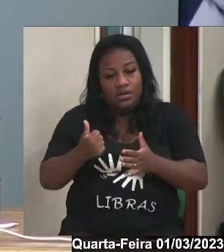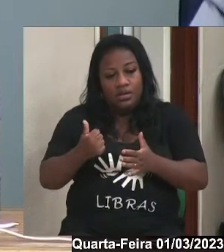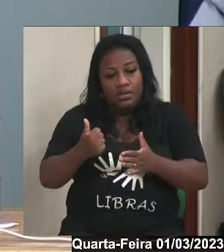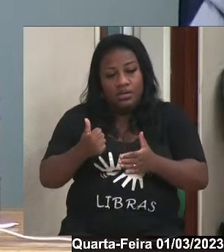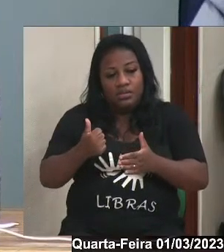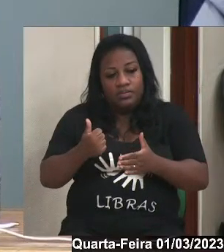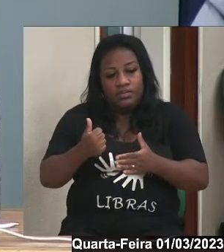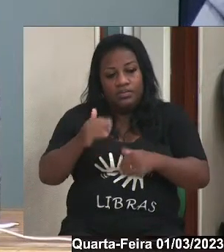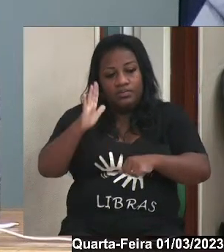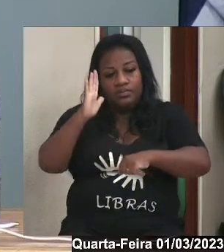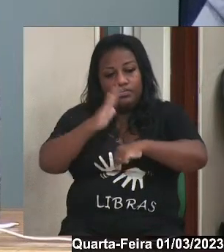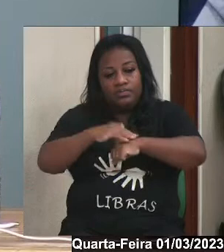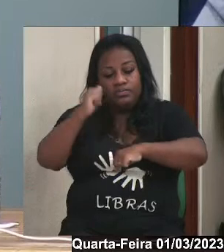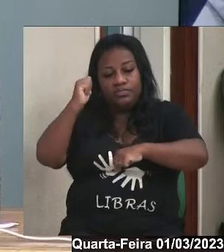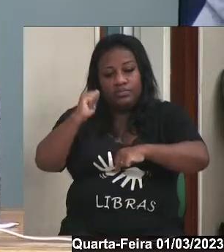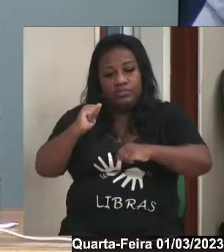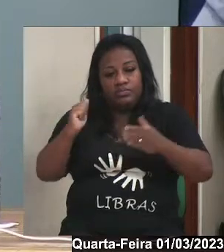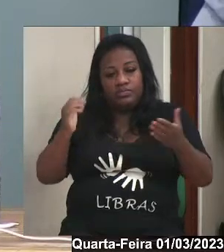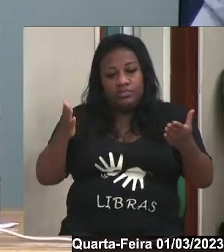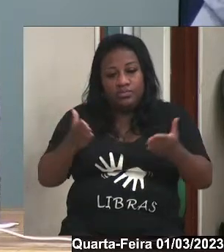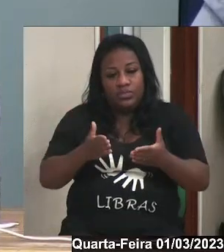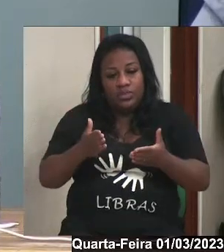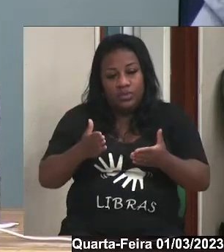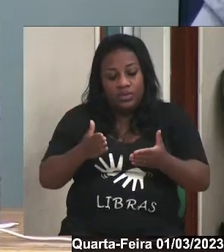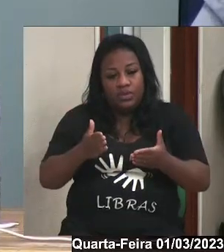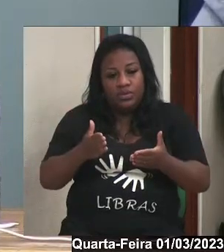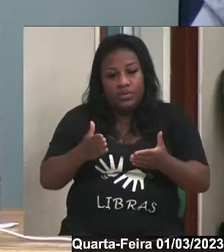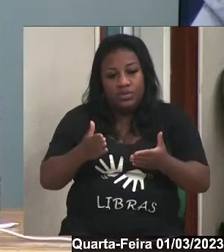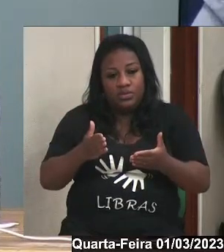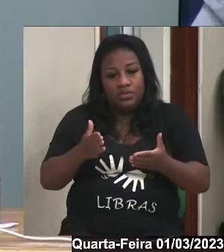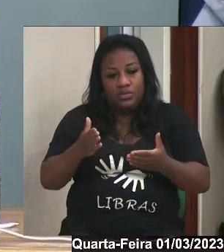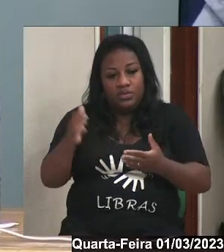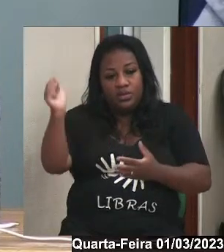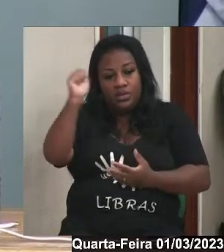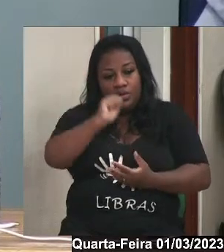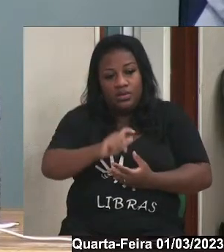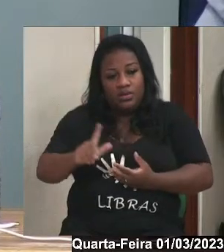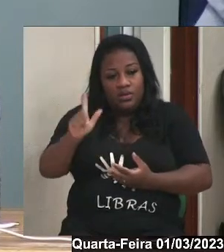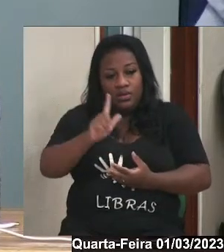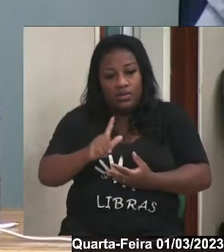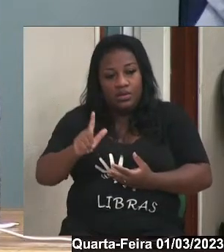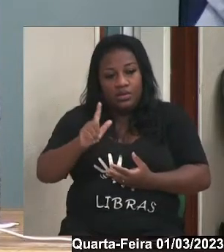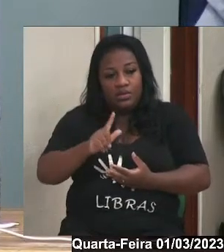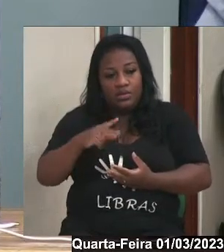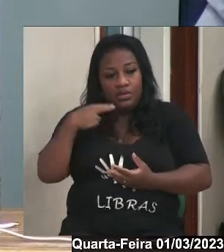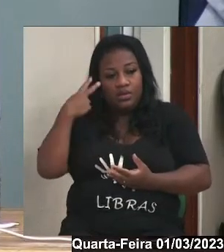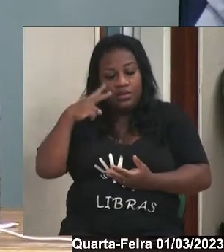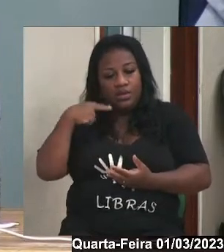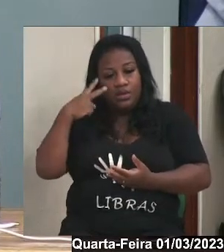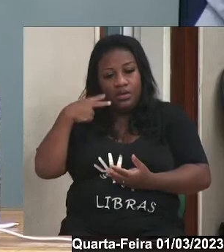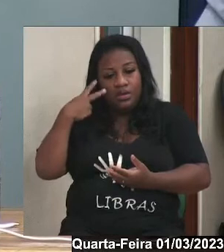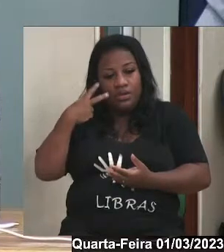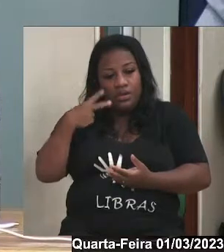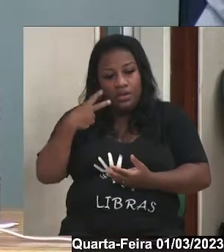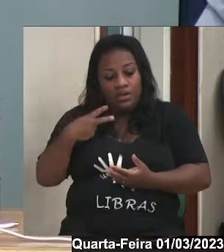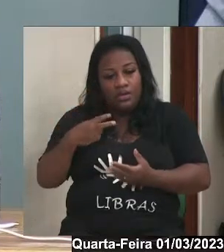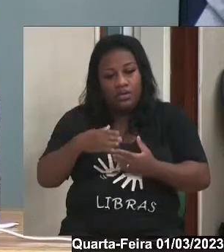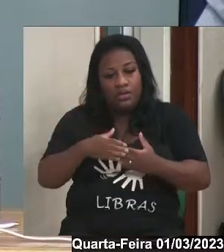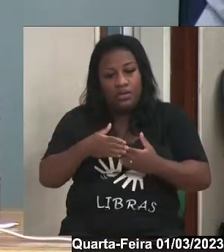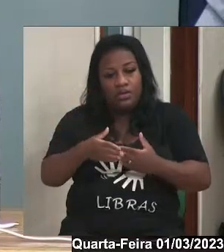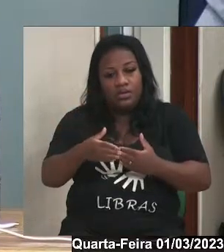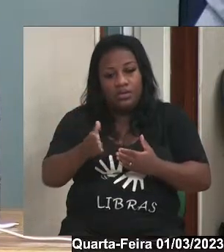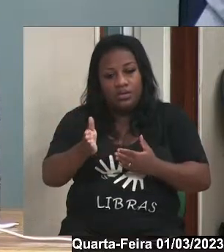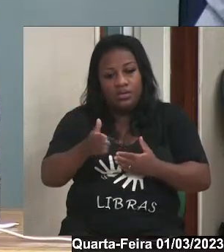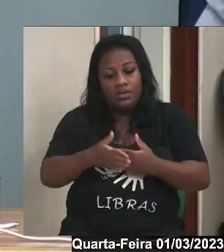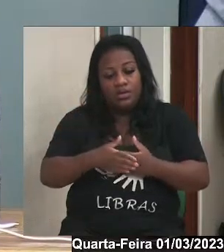Arantes, chamou para entregar a homenagem à senhora Adriana Lúcia da Silva Santos. Em seguida, o vereador Abidan Henrique da Silva chamou para entrega da